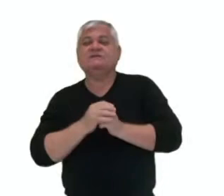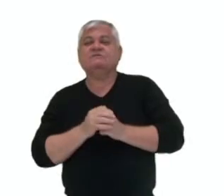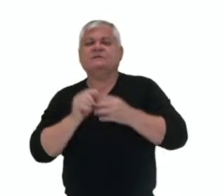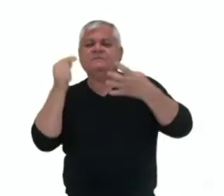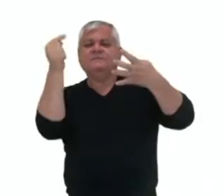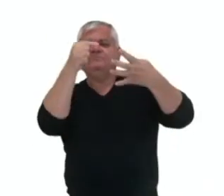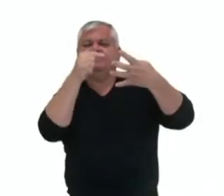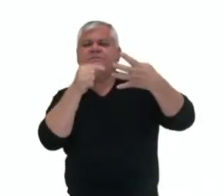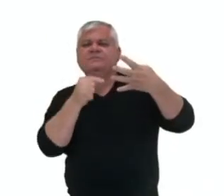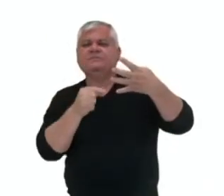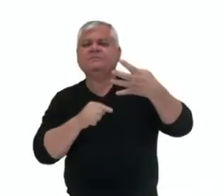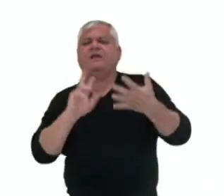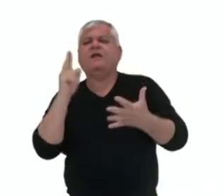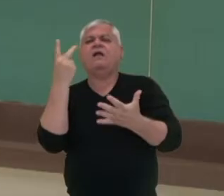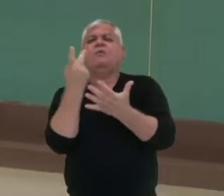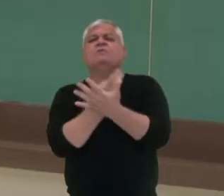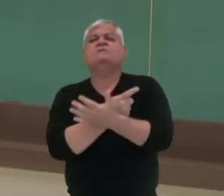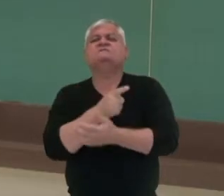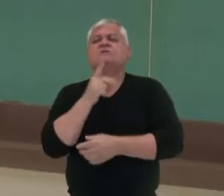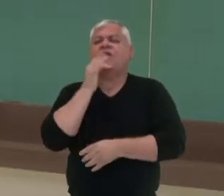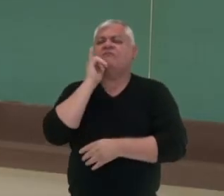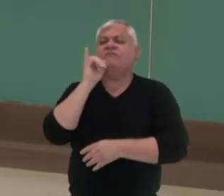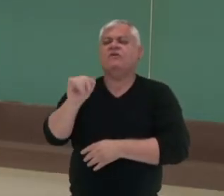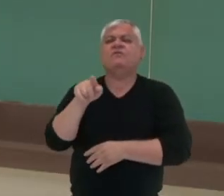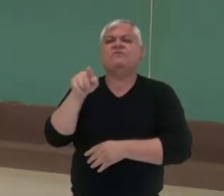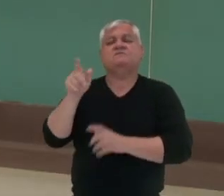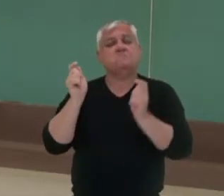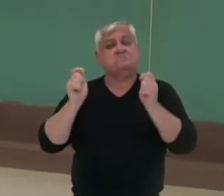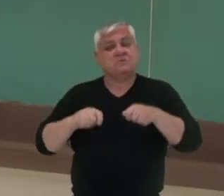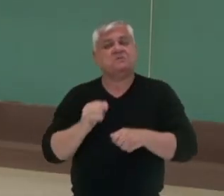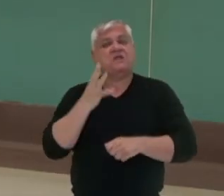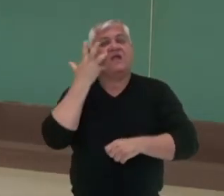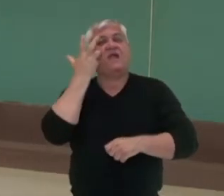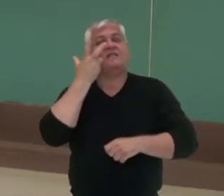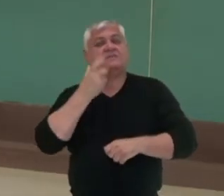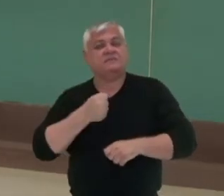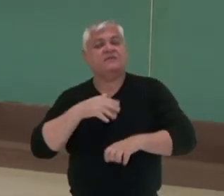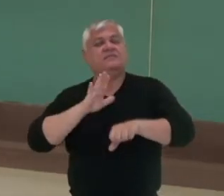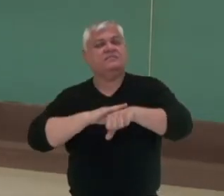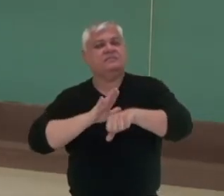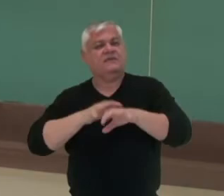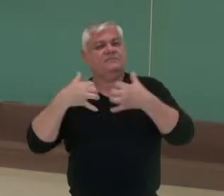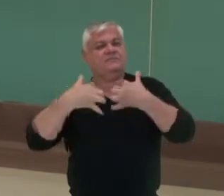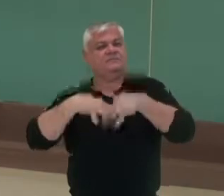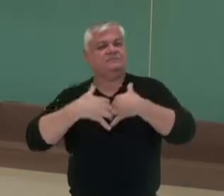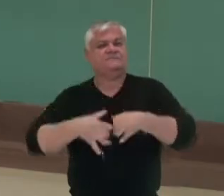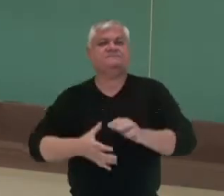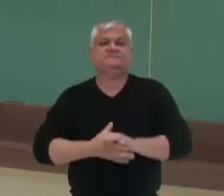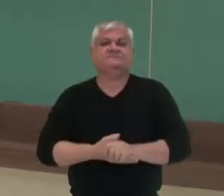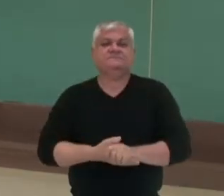que aconteceu que ele disse que ela estava com uma possível anemia? Vou dar um tempinho para vocês pensarem.